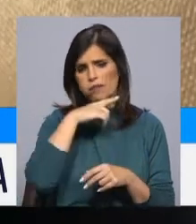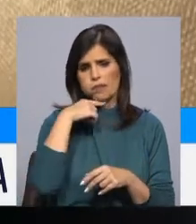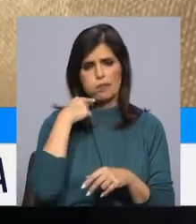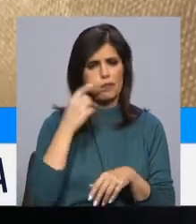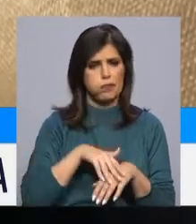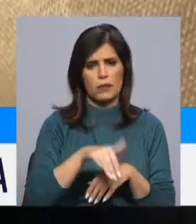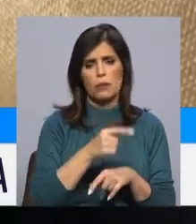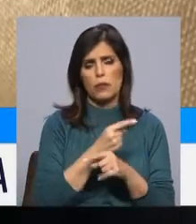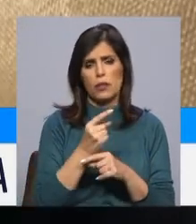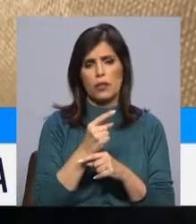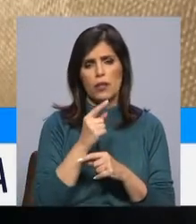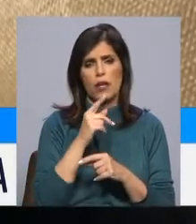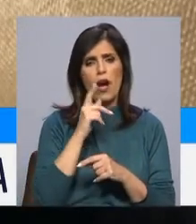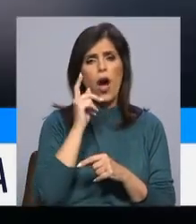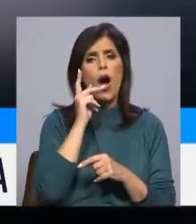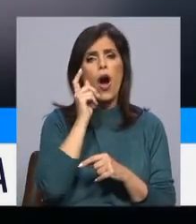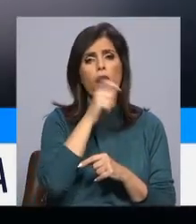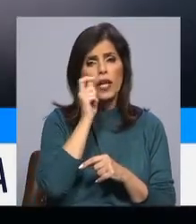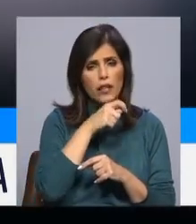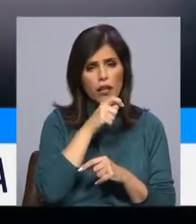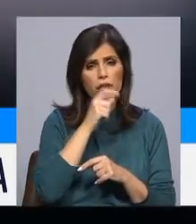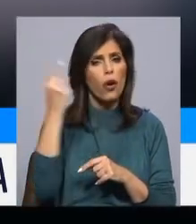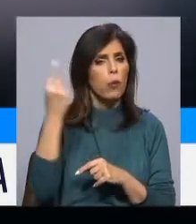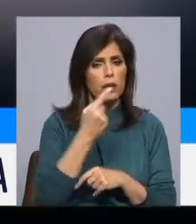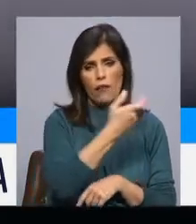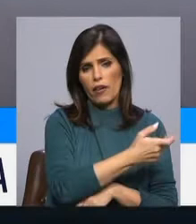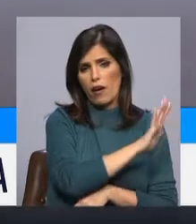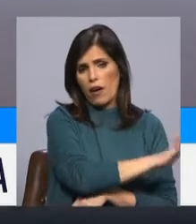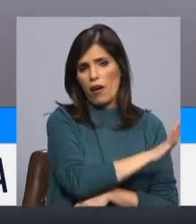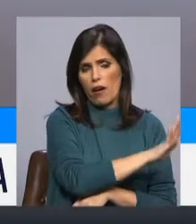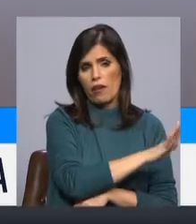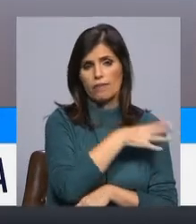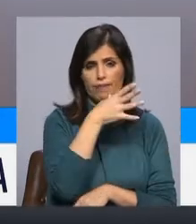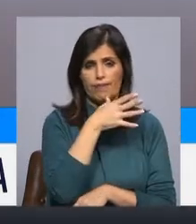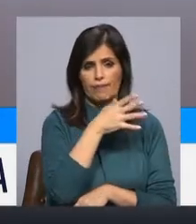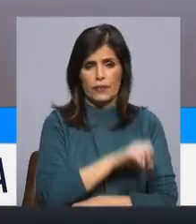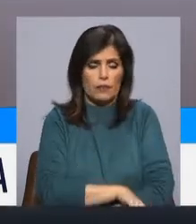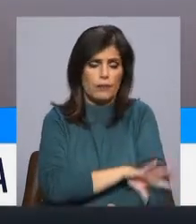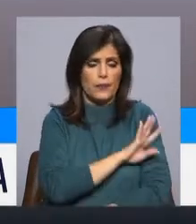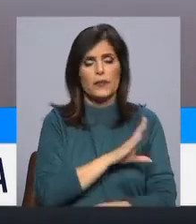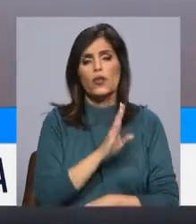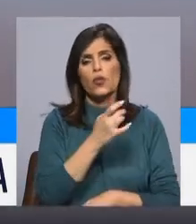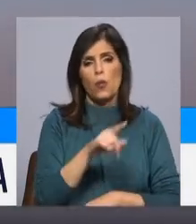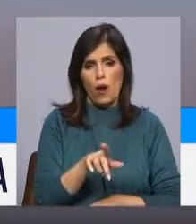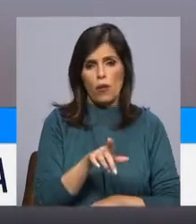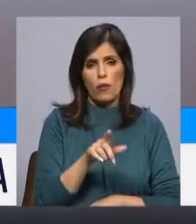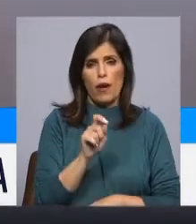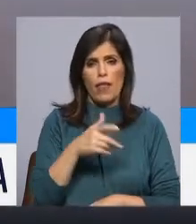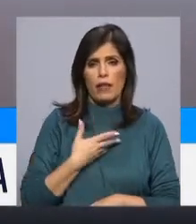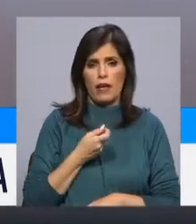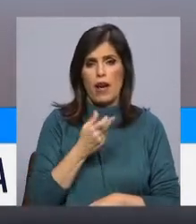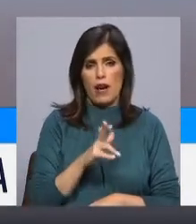sair porque são ucranianos e são obrigados a ficar e o relato ainda emocionado de João Edgar